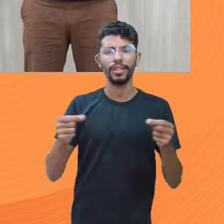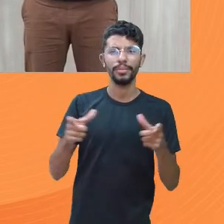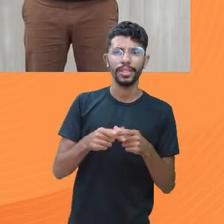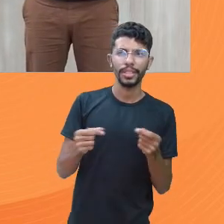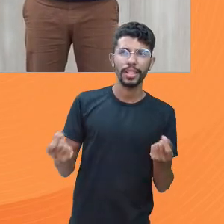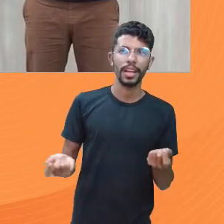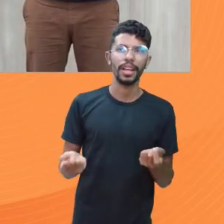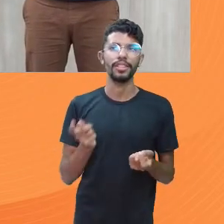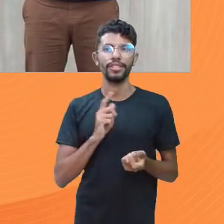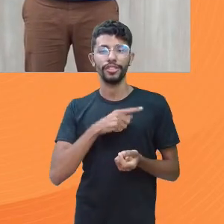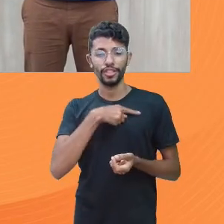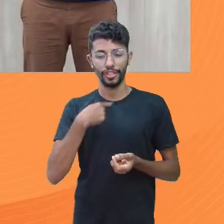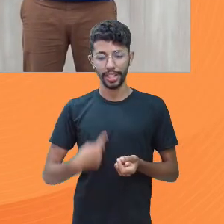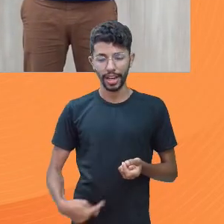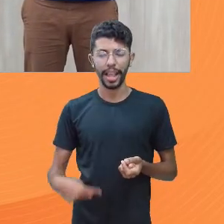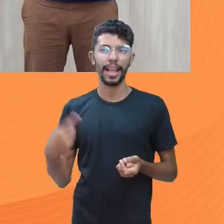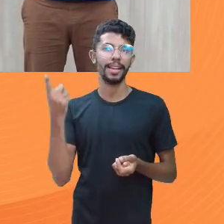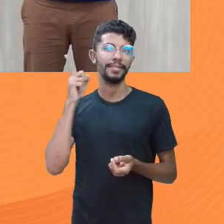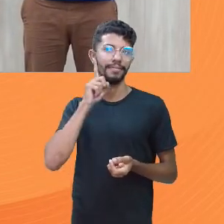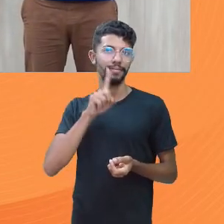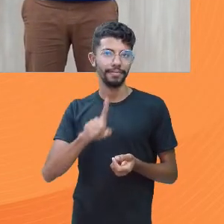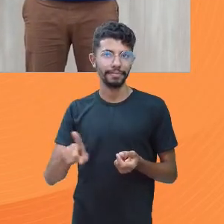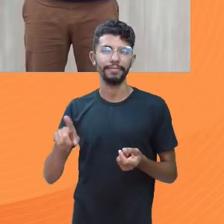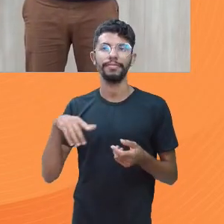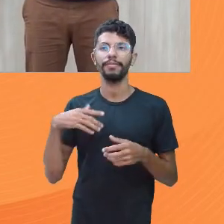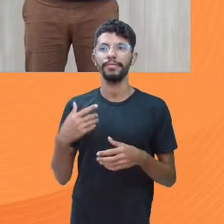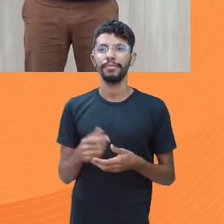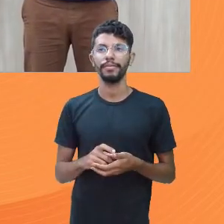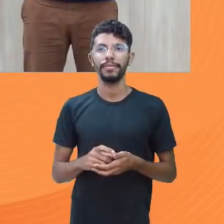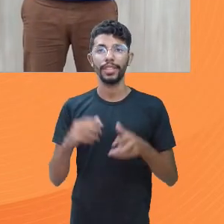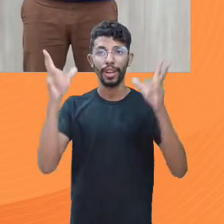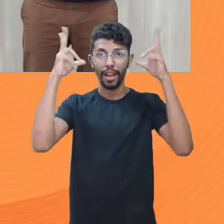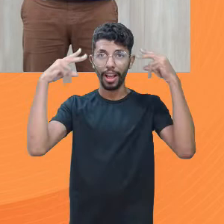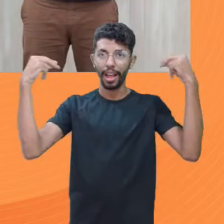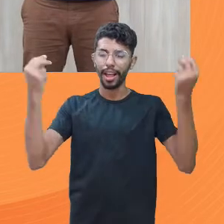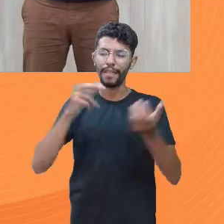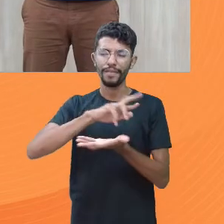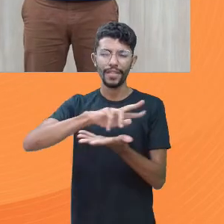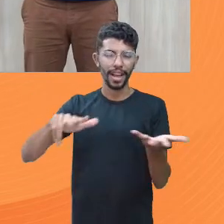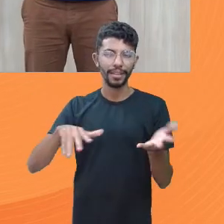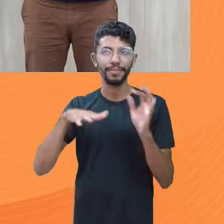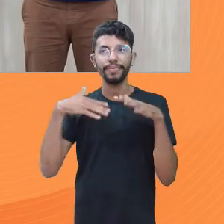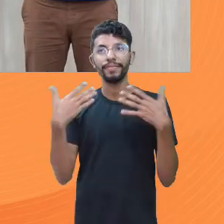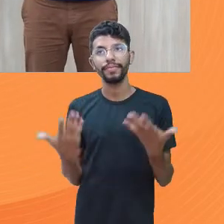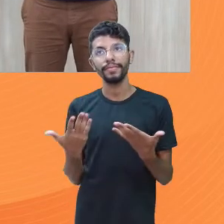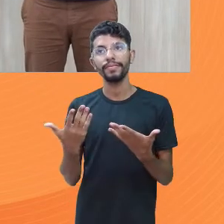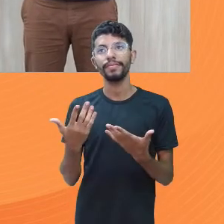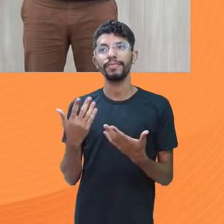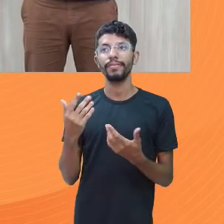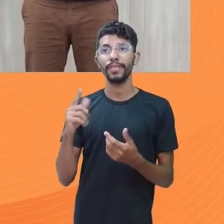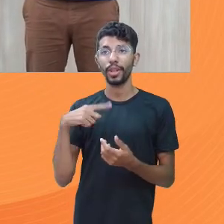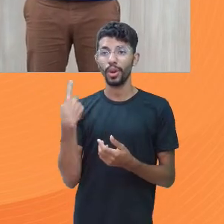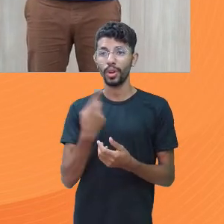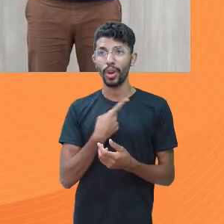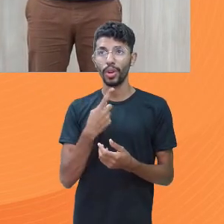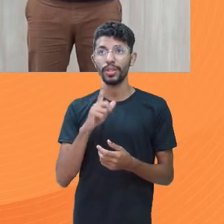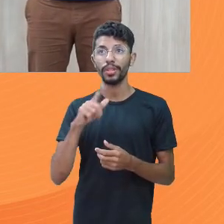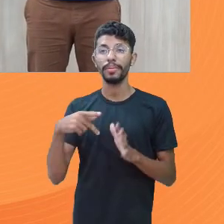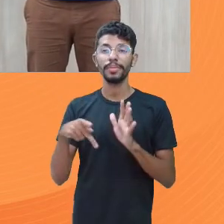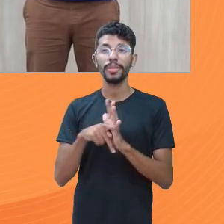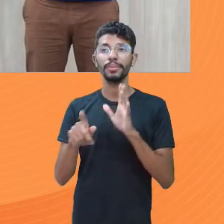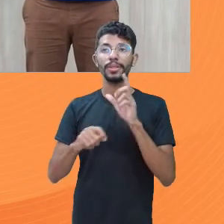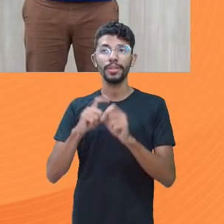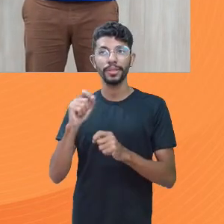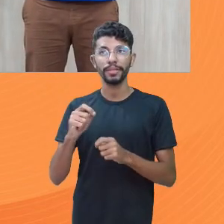né? Americano, holandês e tal. Aí, para ir para ela, aconteceu de cair nesse trabalho